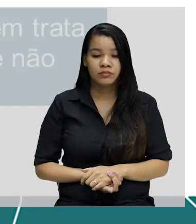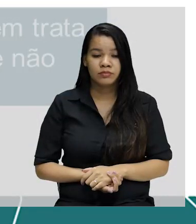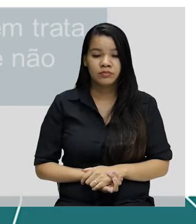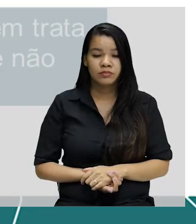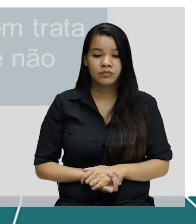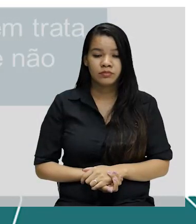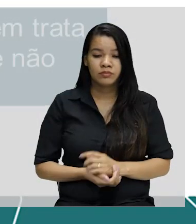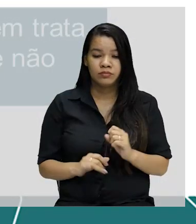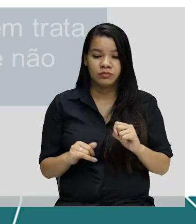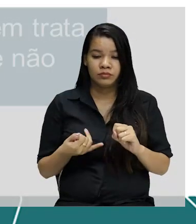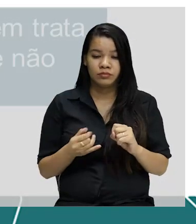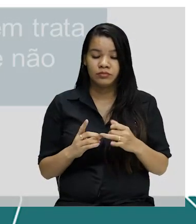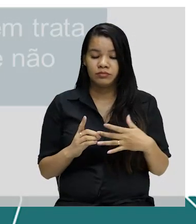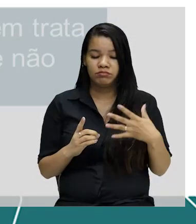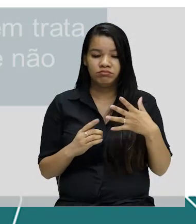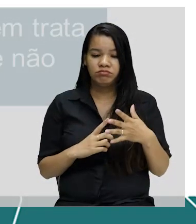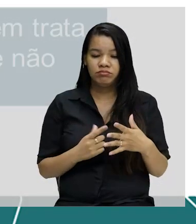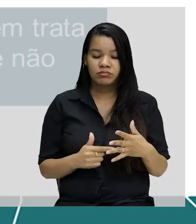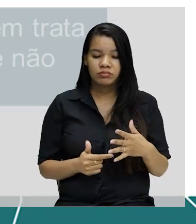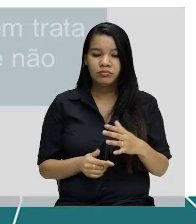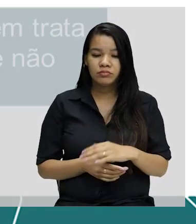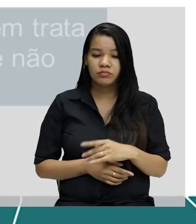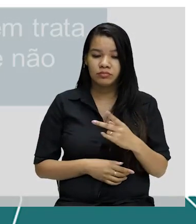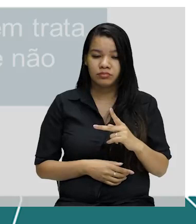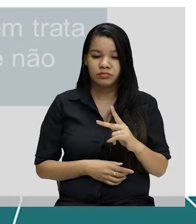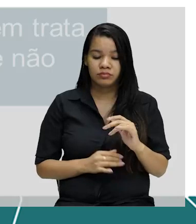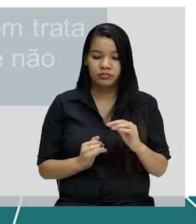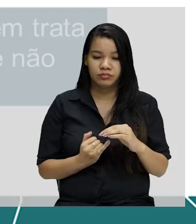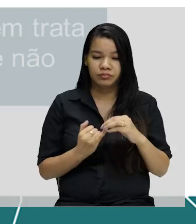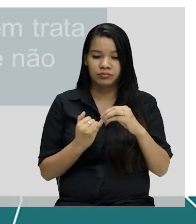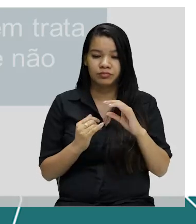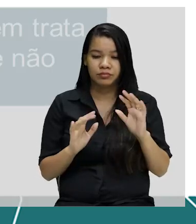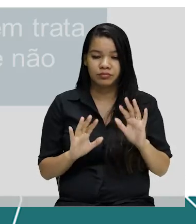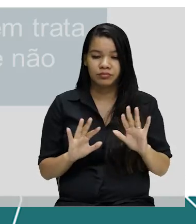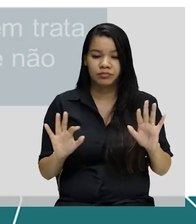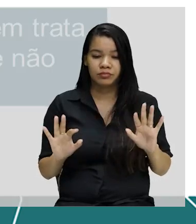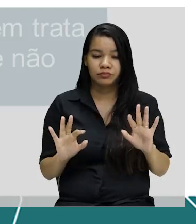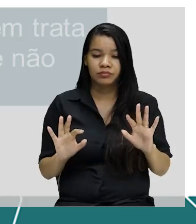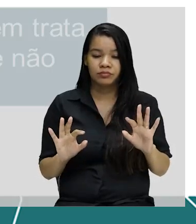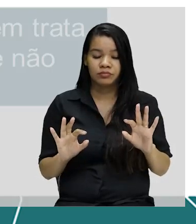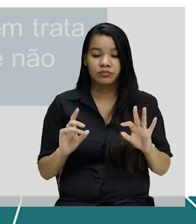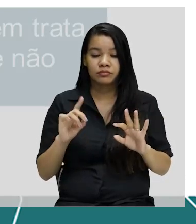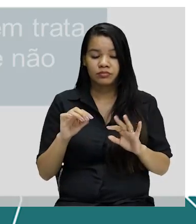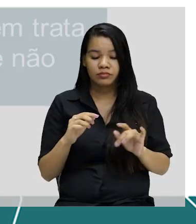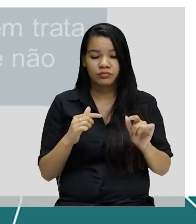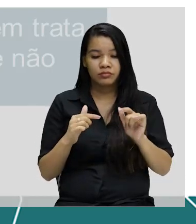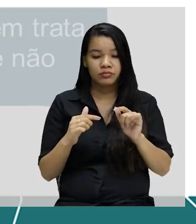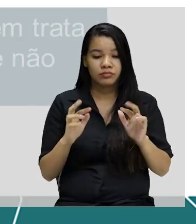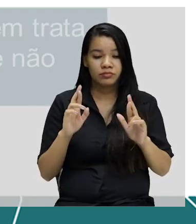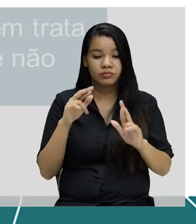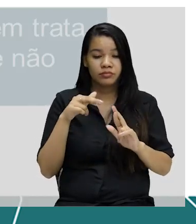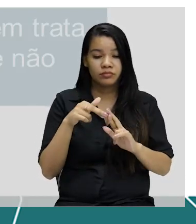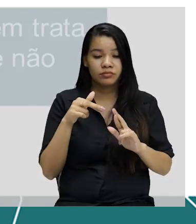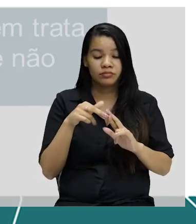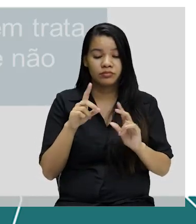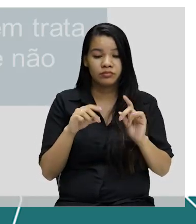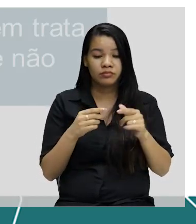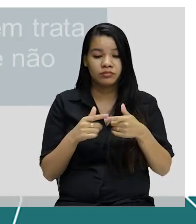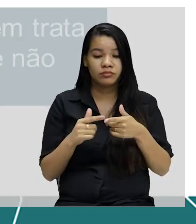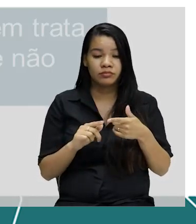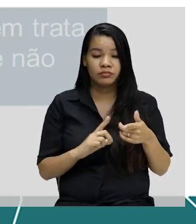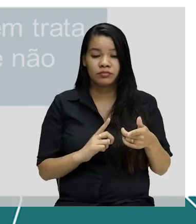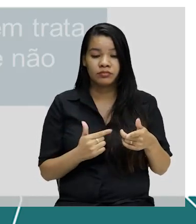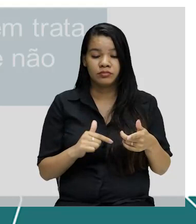Sujeito indeterminado, né? Esse índice de indeterminação do sujeito, trata-se de problemas sem solução. O verbo deve ficar no singular